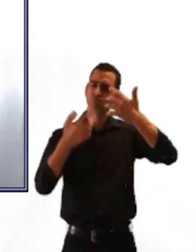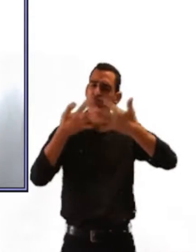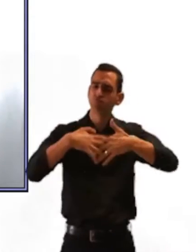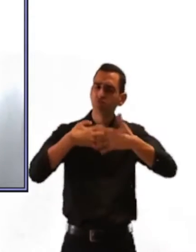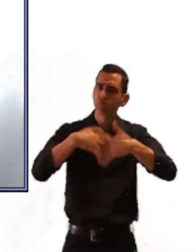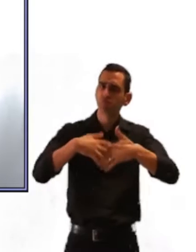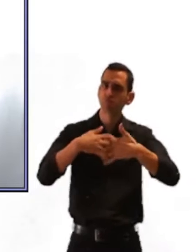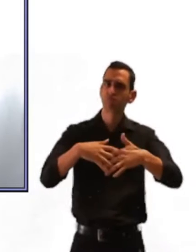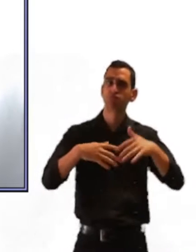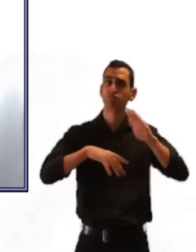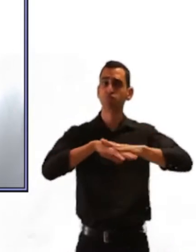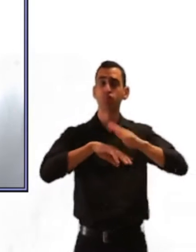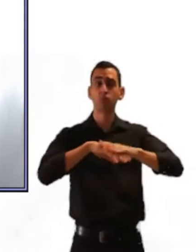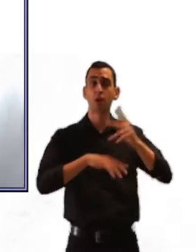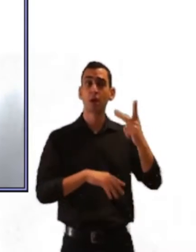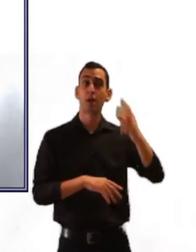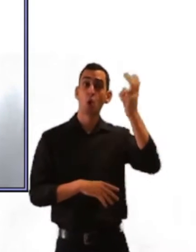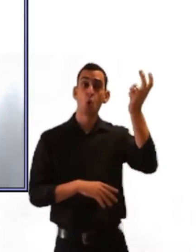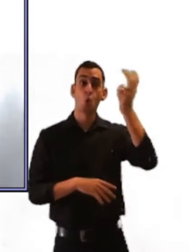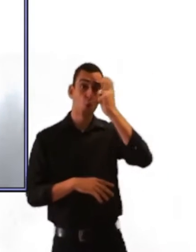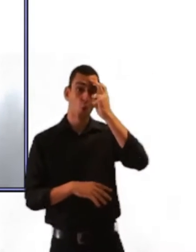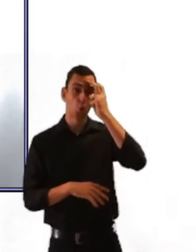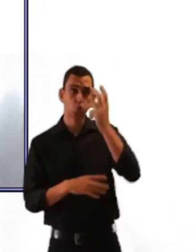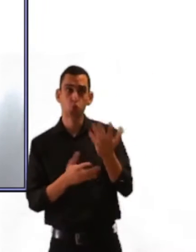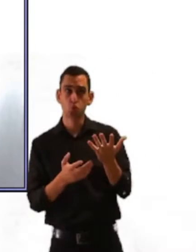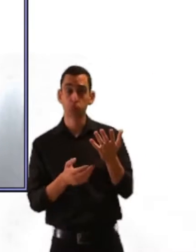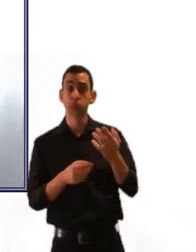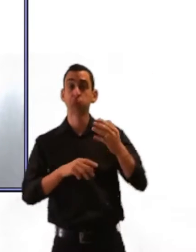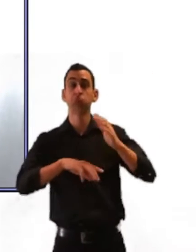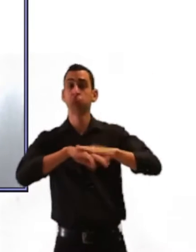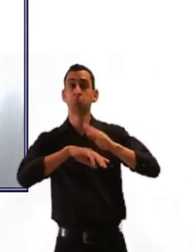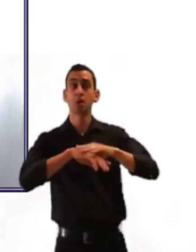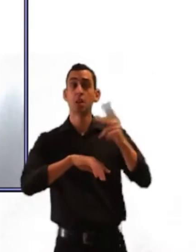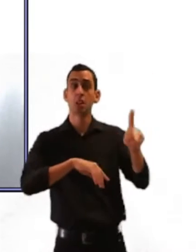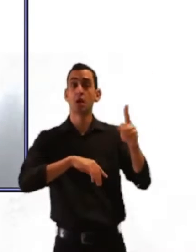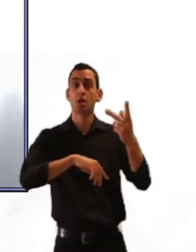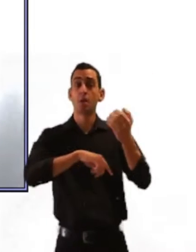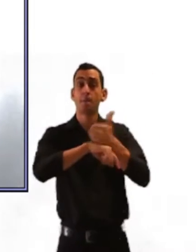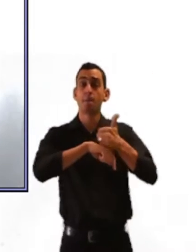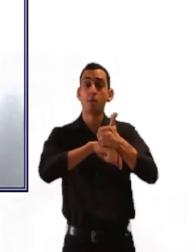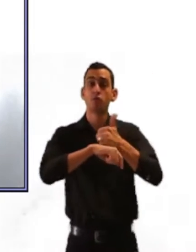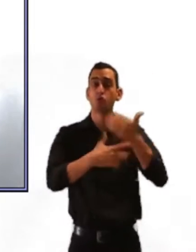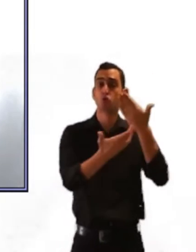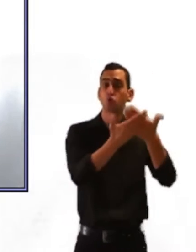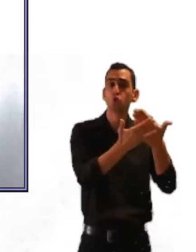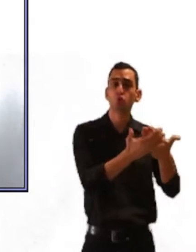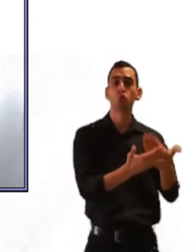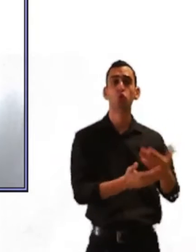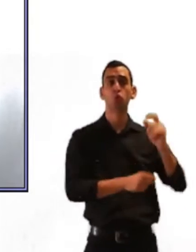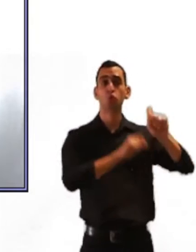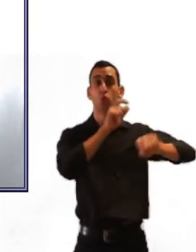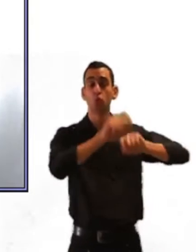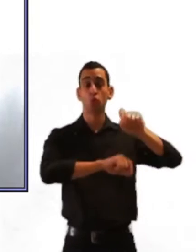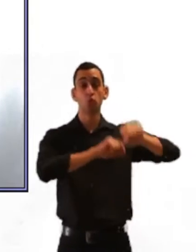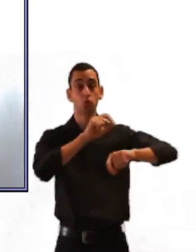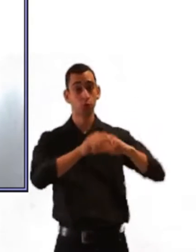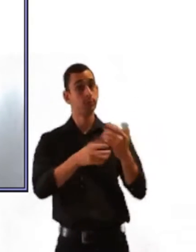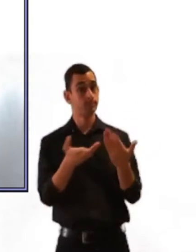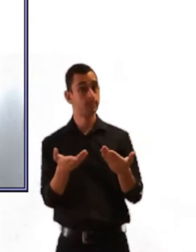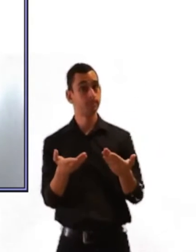mundo, na sua formação profissional? Então, um outro ponto que